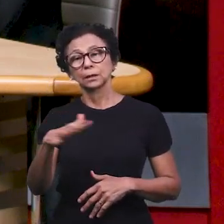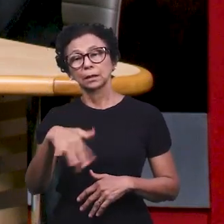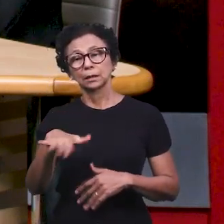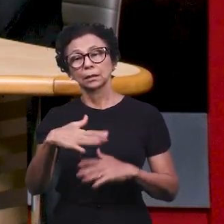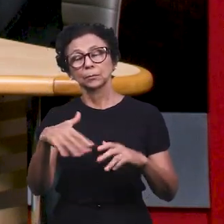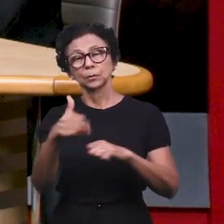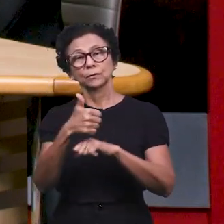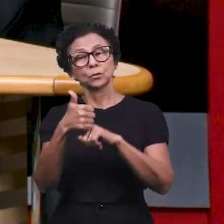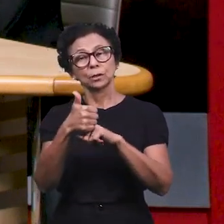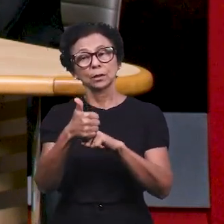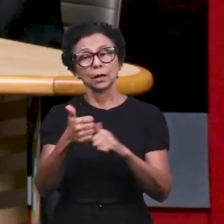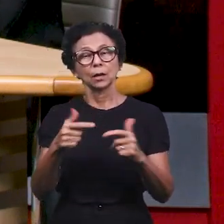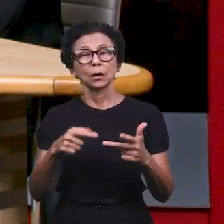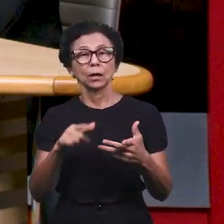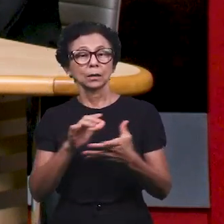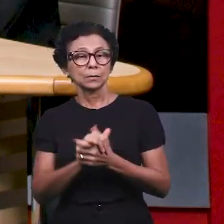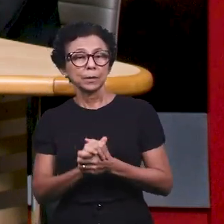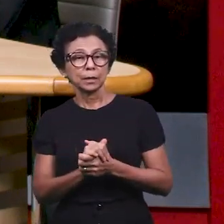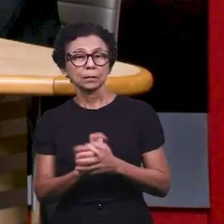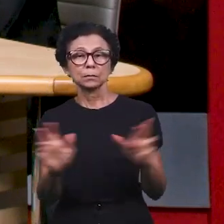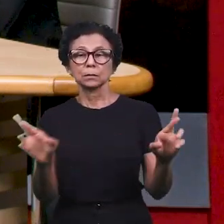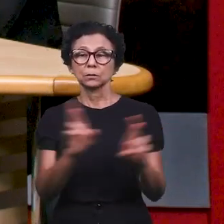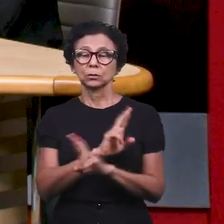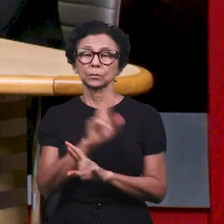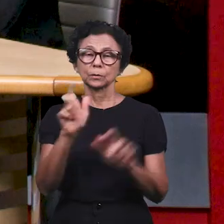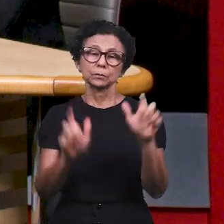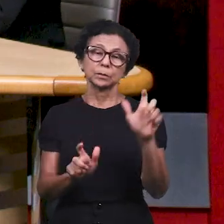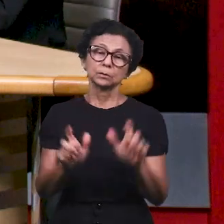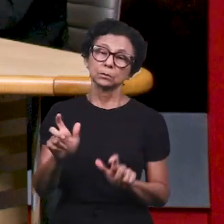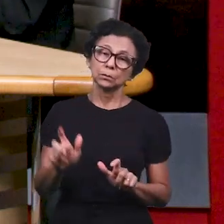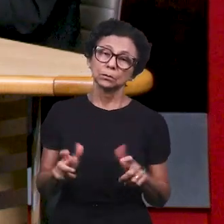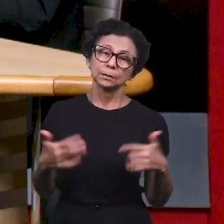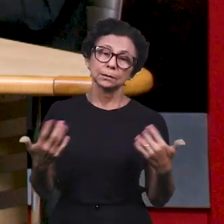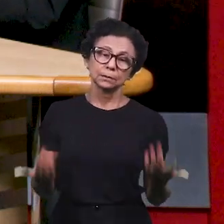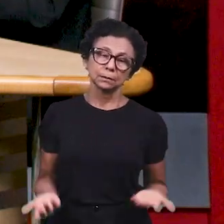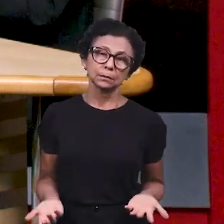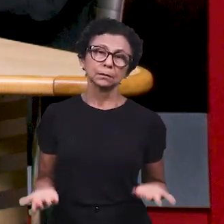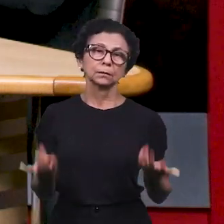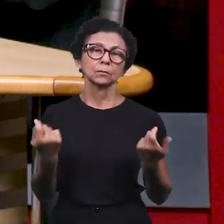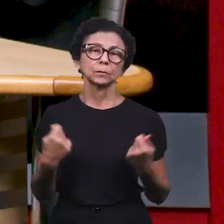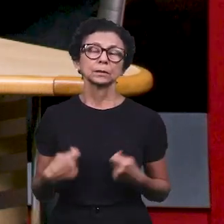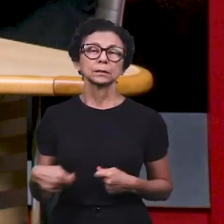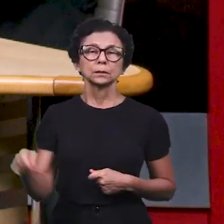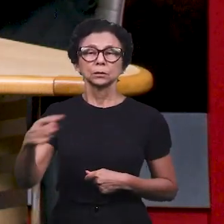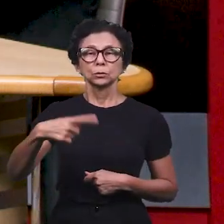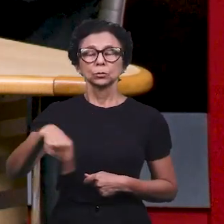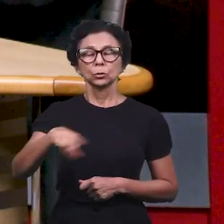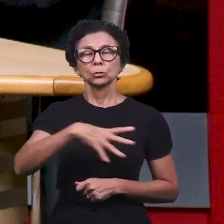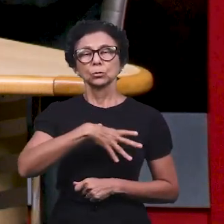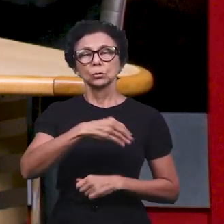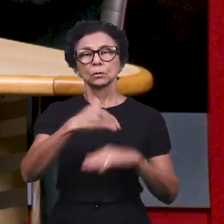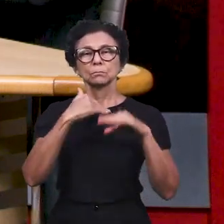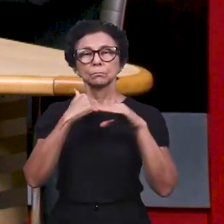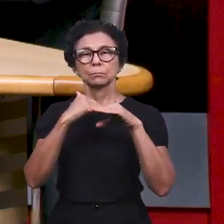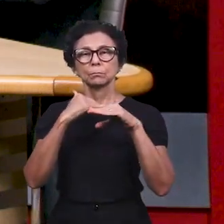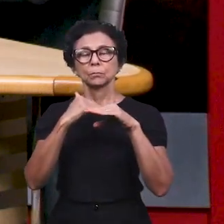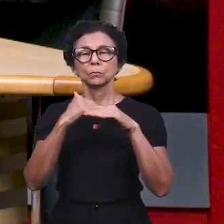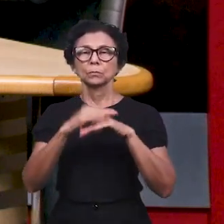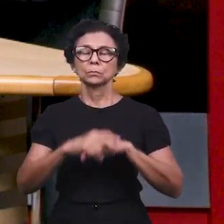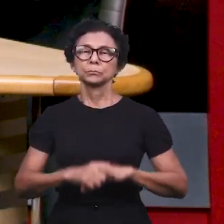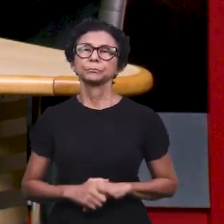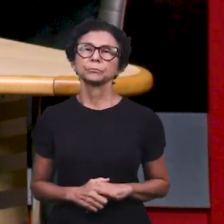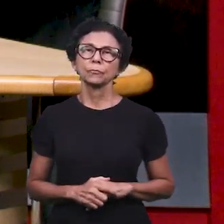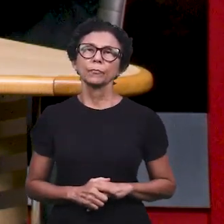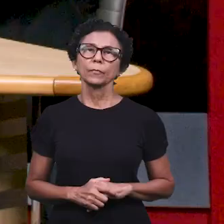profissional, no casamento dele, nos relacionamentos dele. Então o pai tem que estar atento para que todos possam ter o seu espaço. Isso cabe muito ao